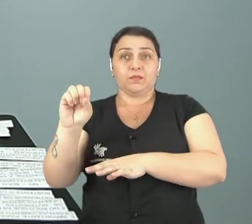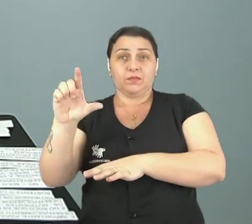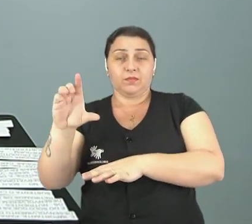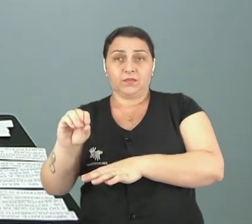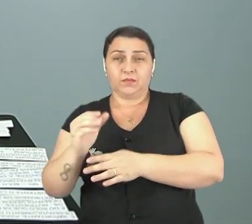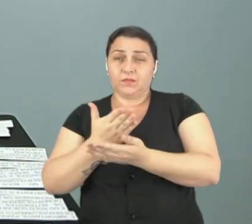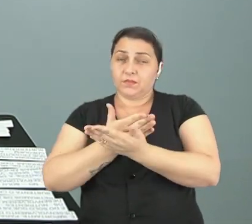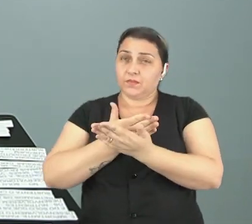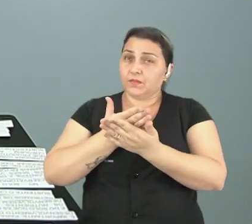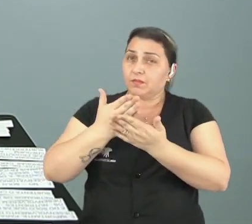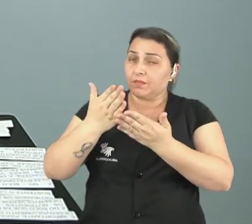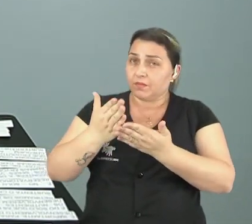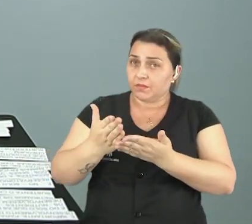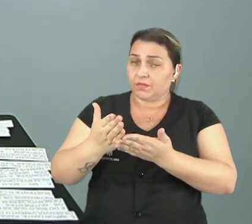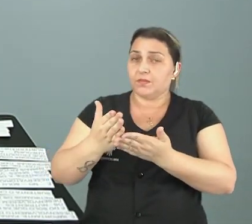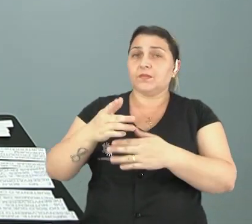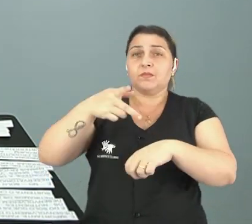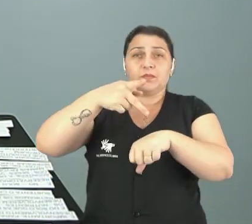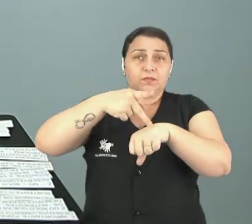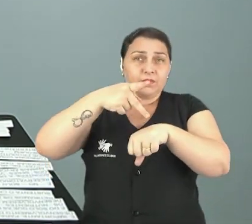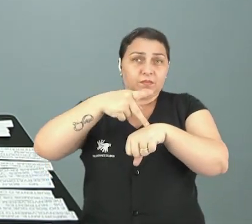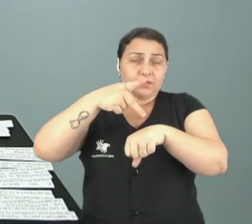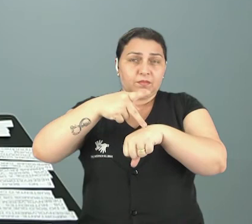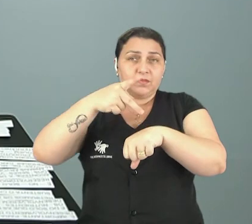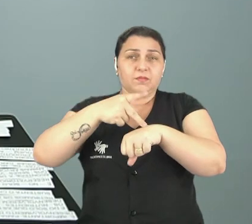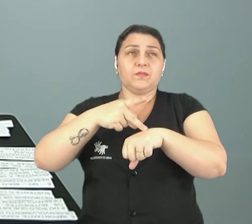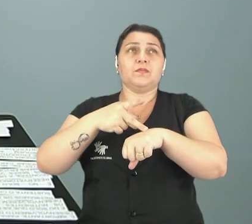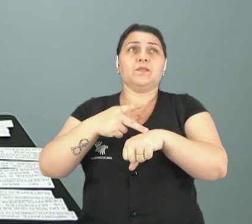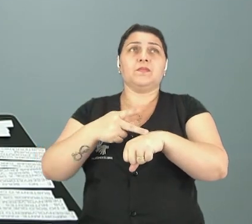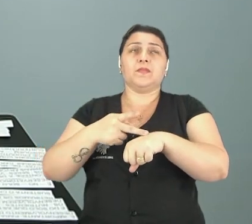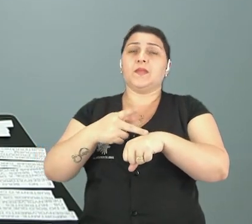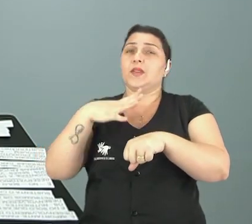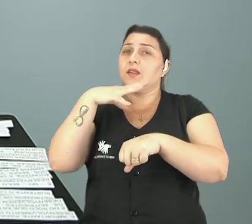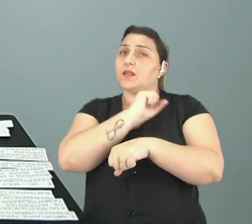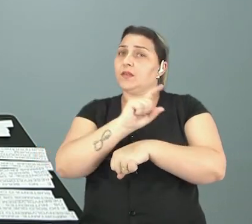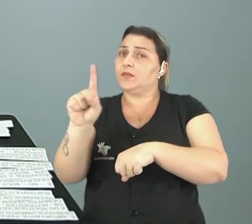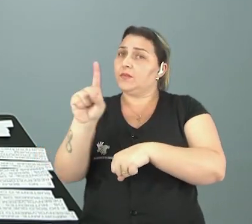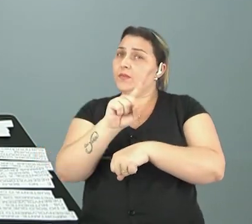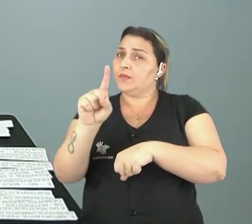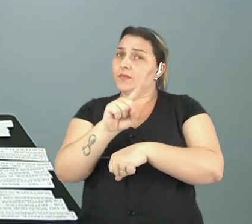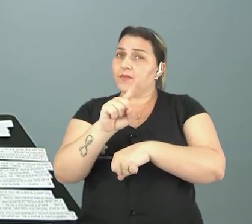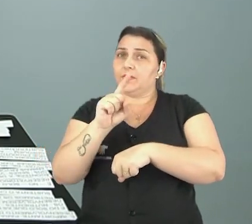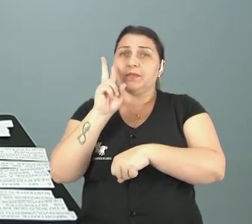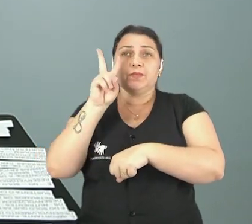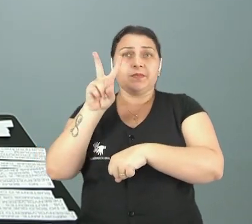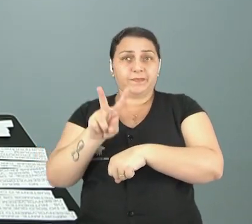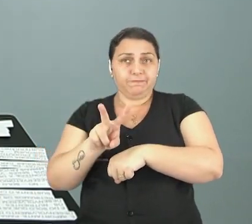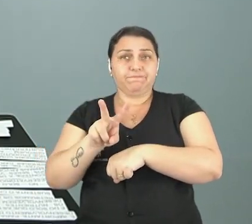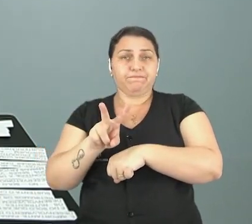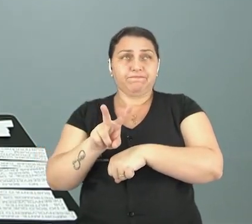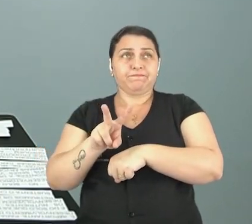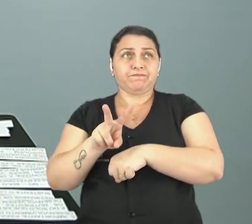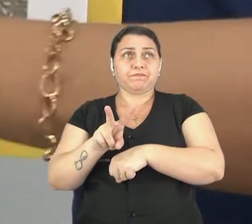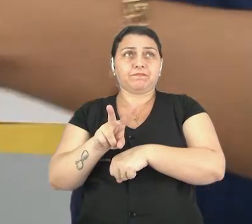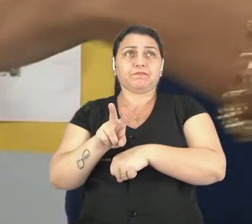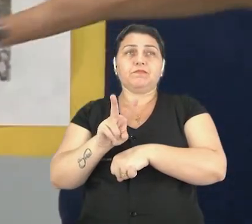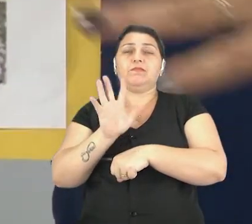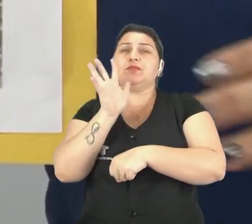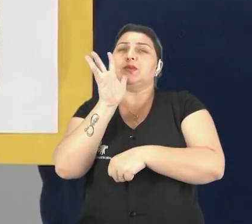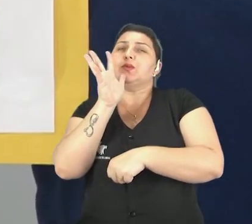solo? Ele inicia a partir de uma rocha-mãe e isso não é da noite para o dia, viu, alunos? Aqui é